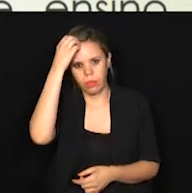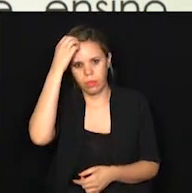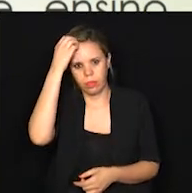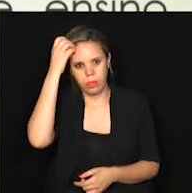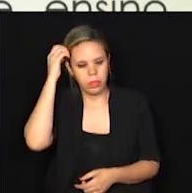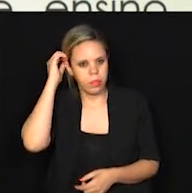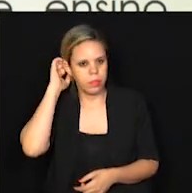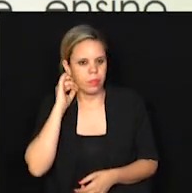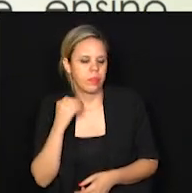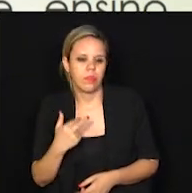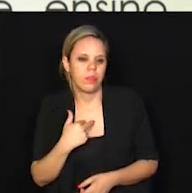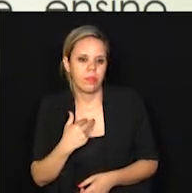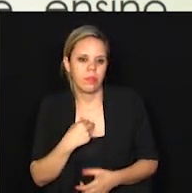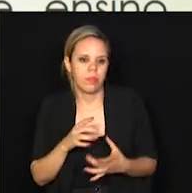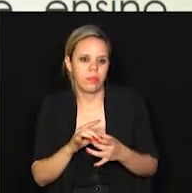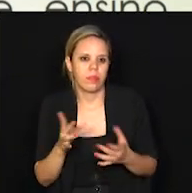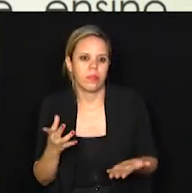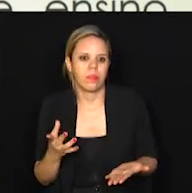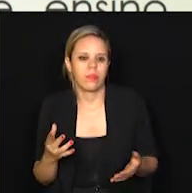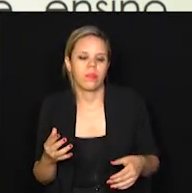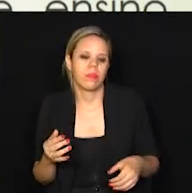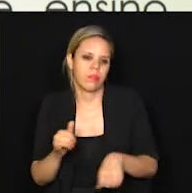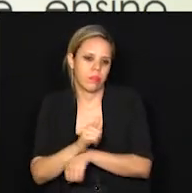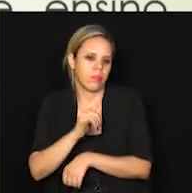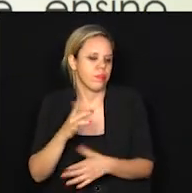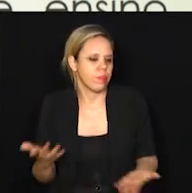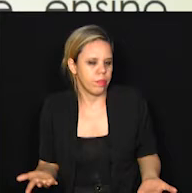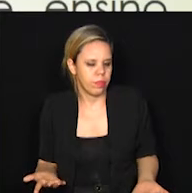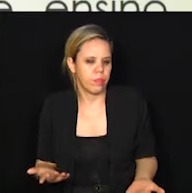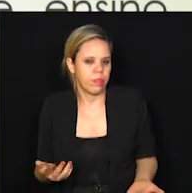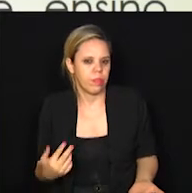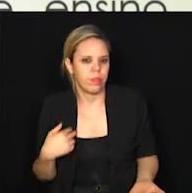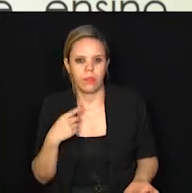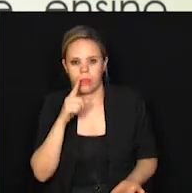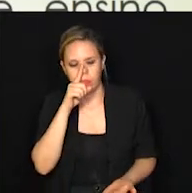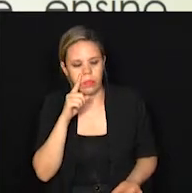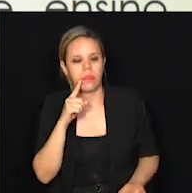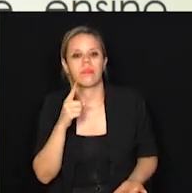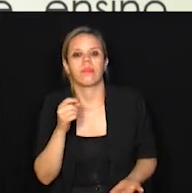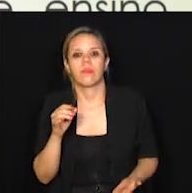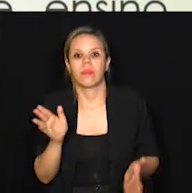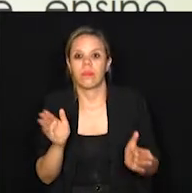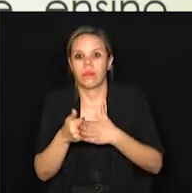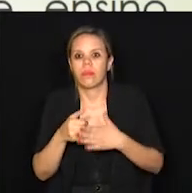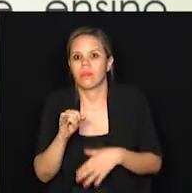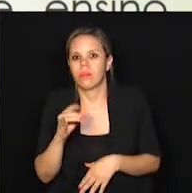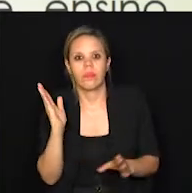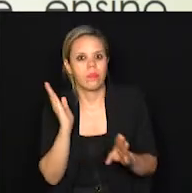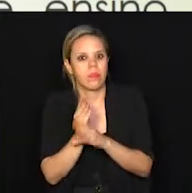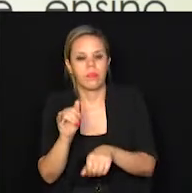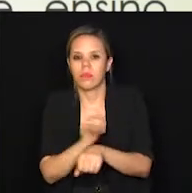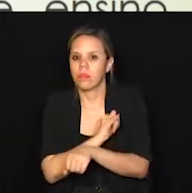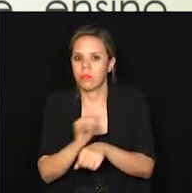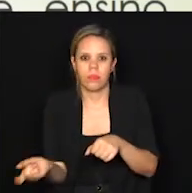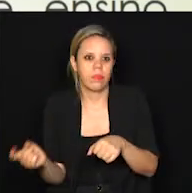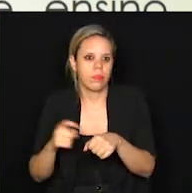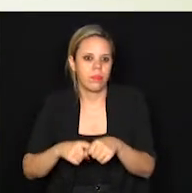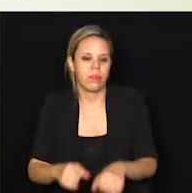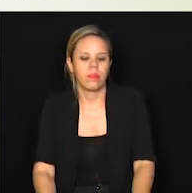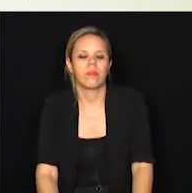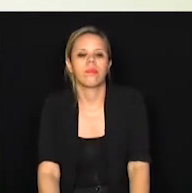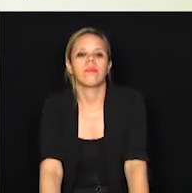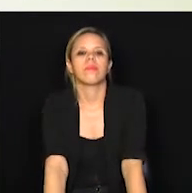educação. A população brasileira valoriza a educação da boca para fora. Quando uma população pressiona para a abertura de bares